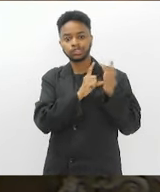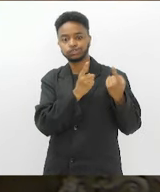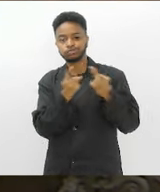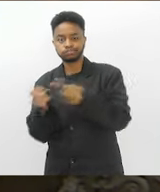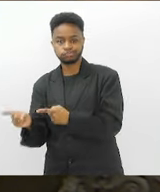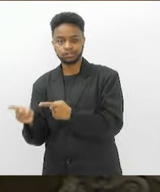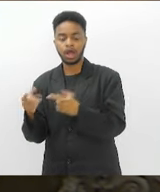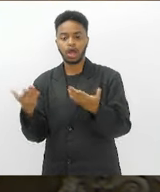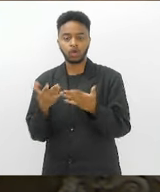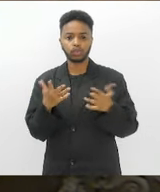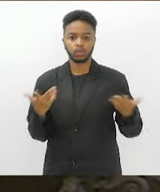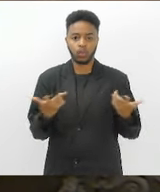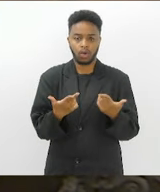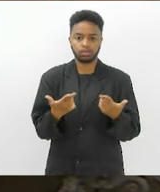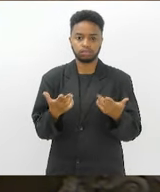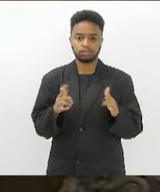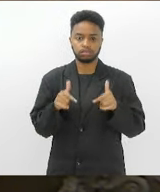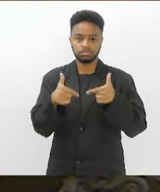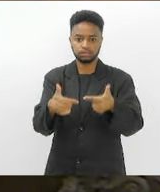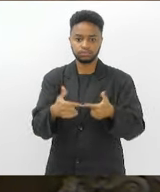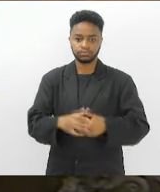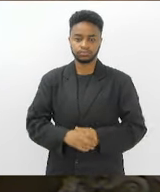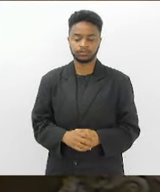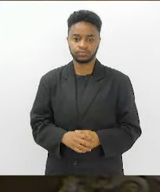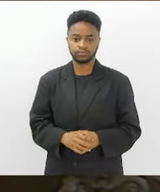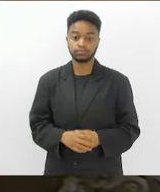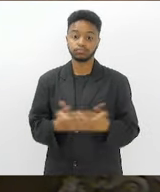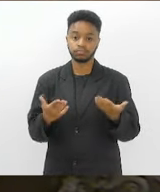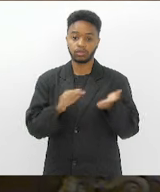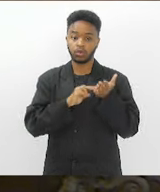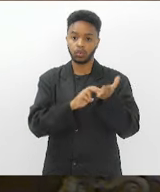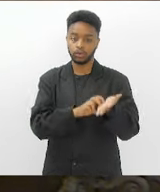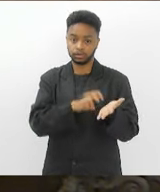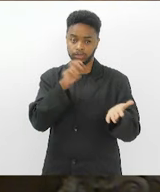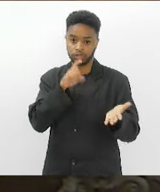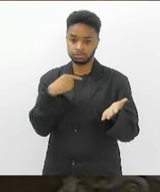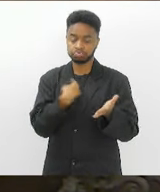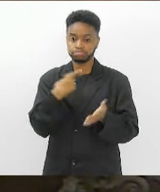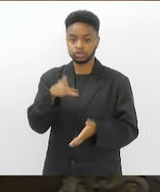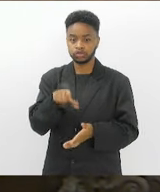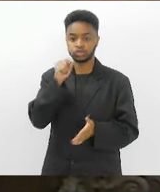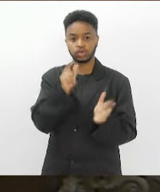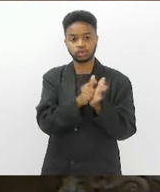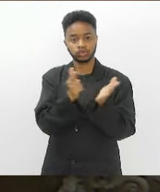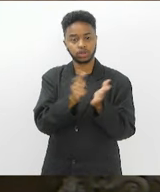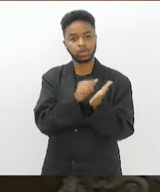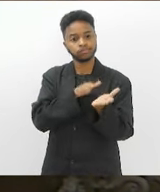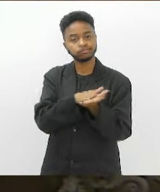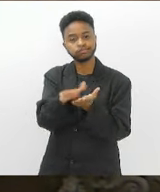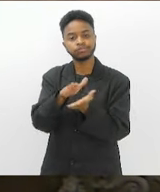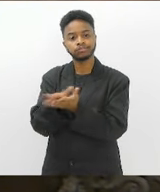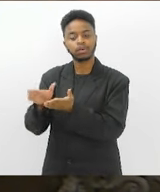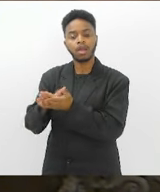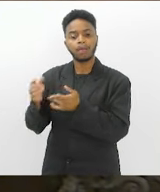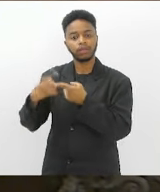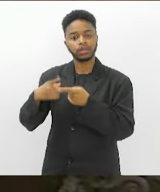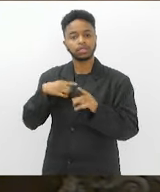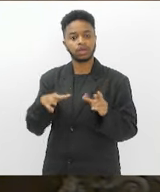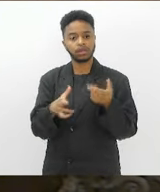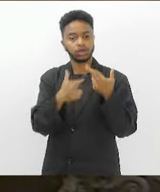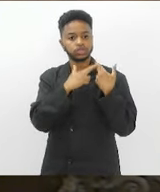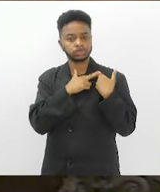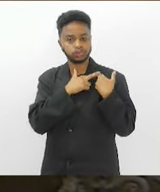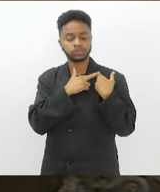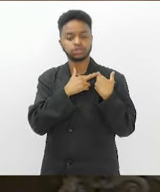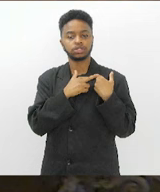direita. E no Correio da Manhã, a opção pelo impresso é porque temos tanta responsabilidade no que